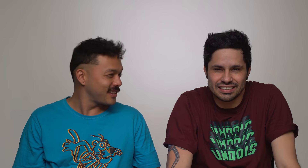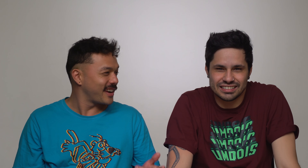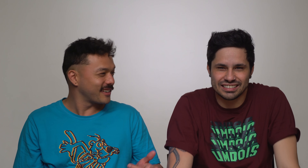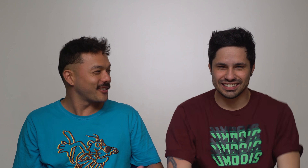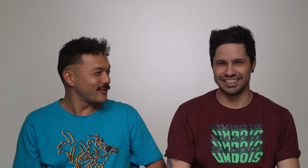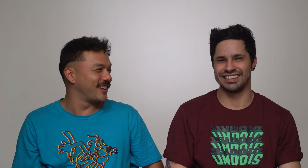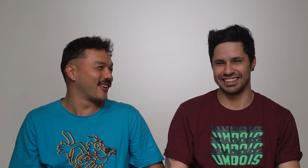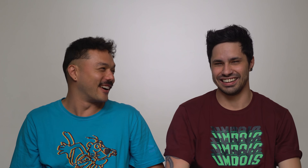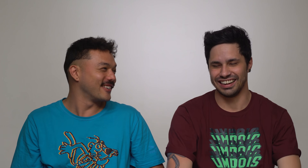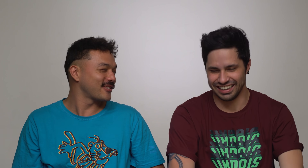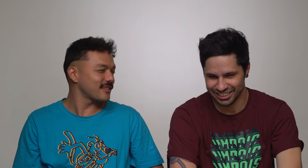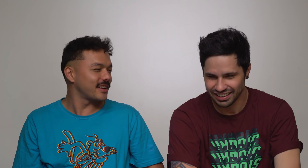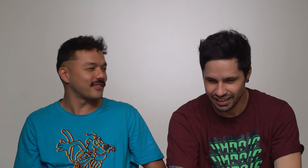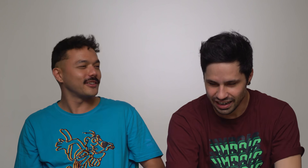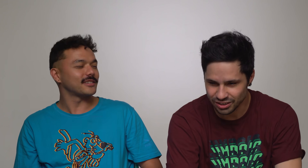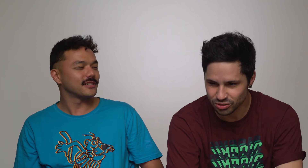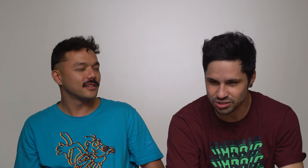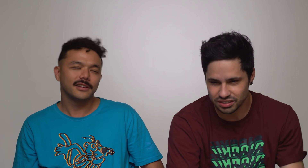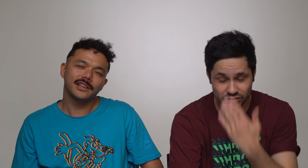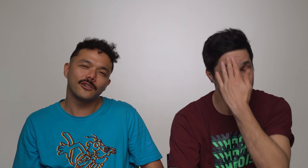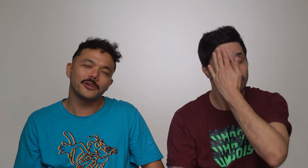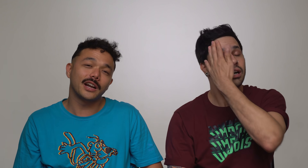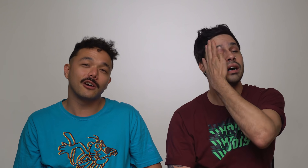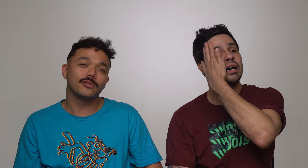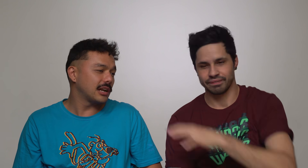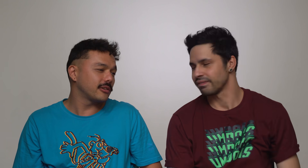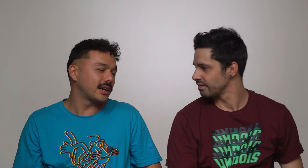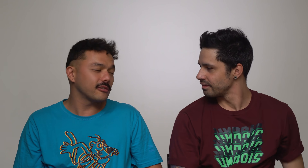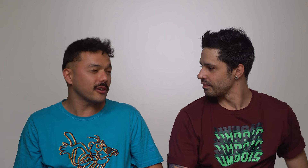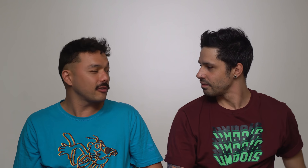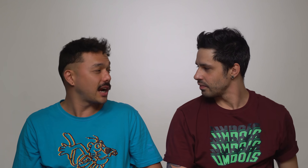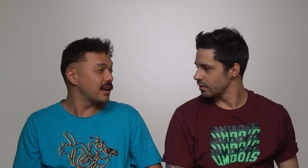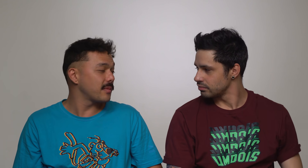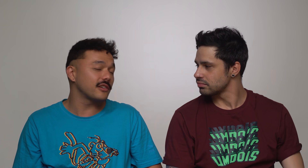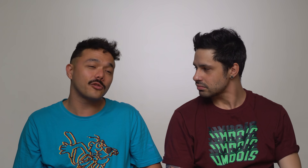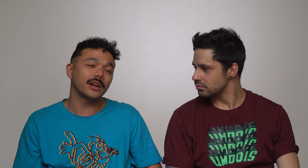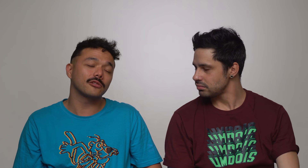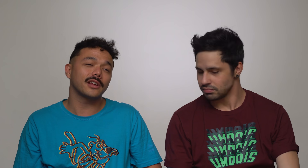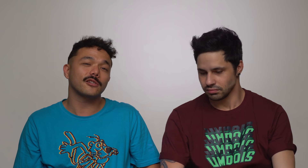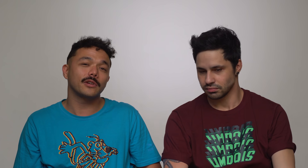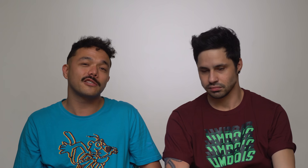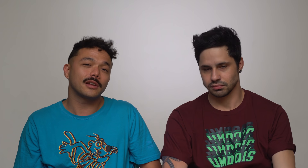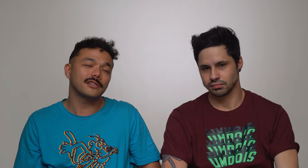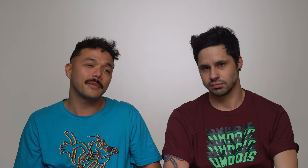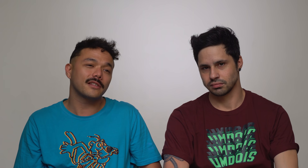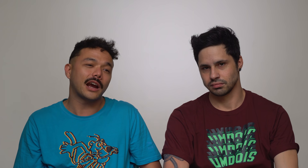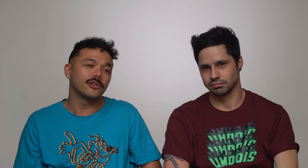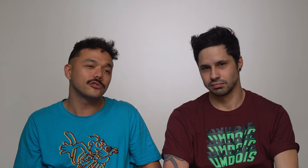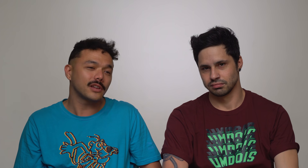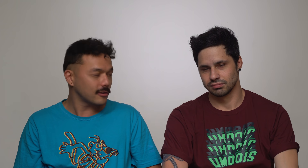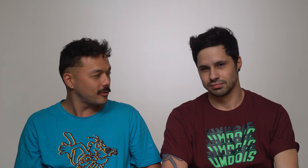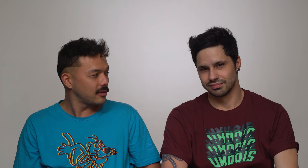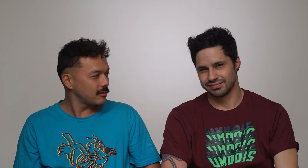Arnold Schwarzenegger, você confundiu com o Arnold Schwarzenegger, foi Arnold isso. Schwarzenegger. Que é outro Arnaldo. Arnaldo é Arnaldo em qualquer lugar, né? Imagina se o Arnaldo César Coelho se